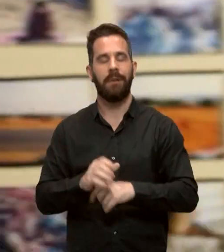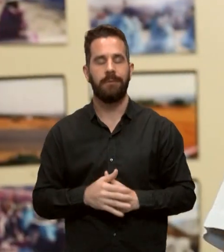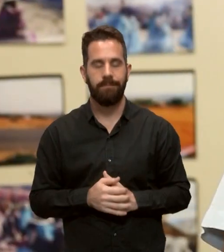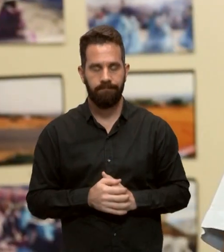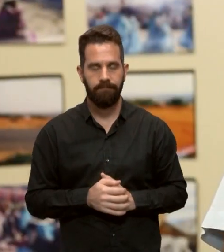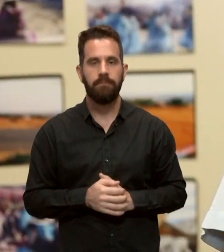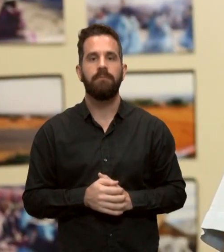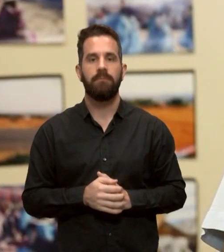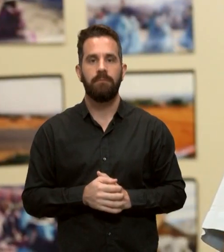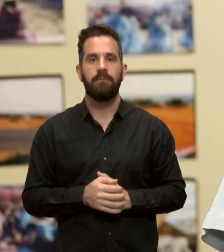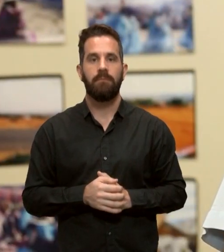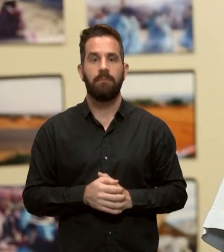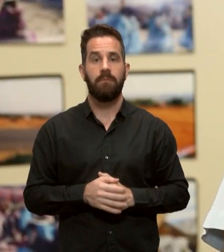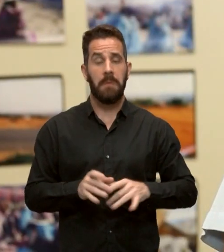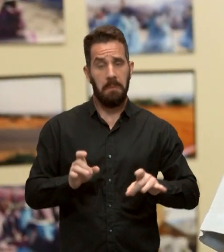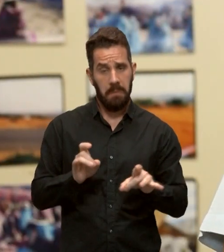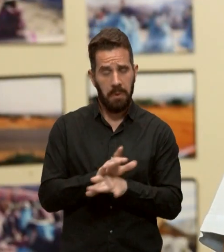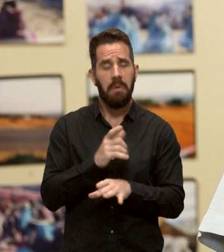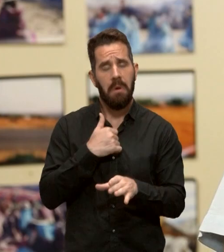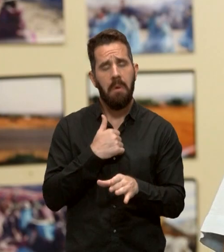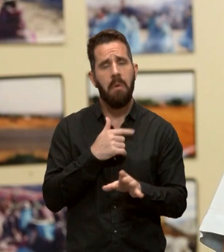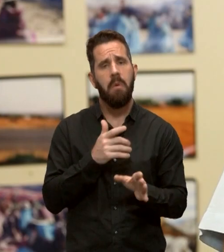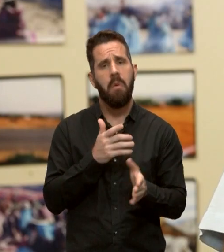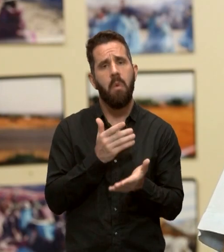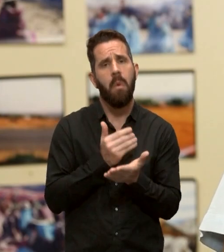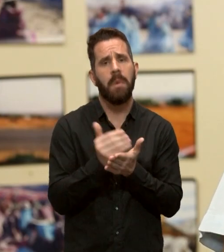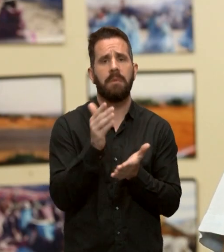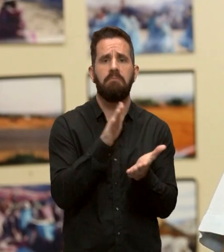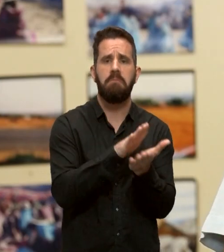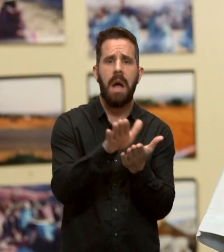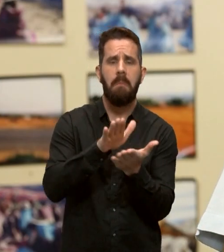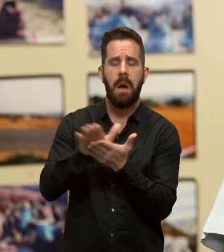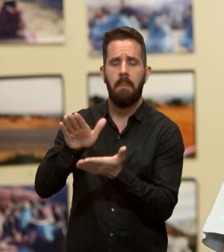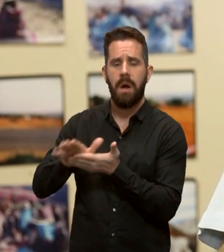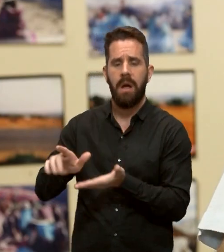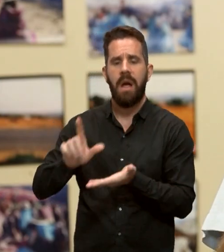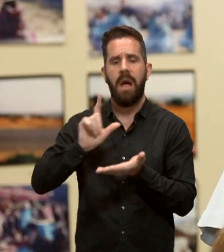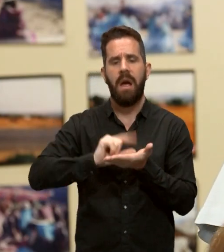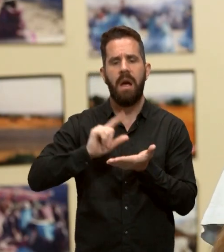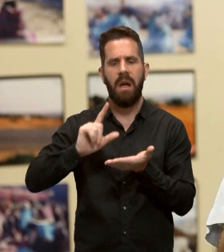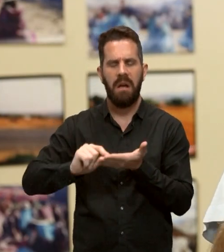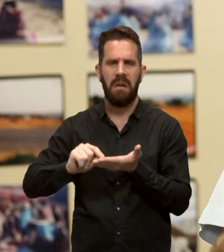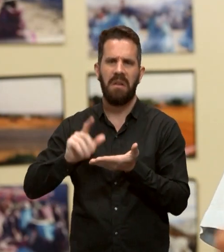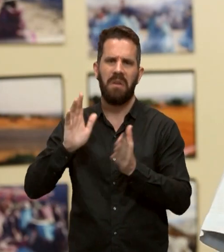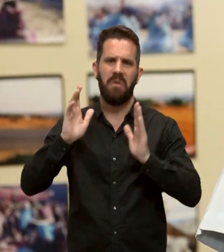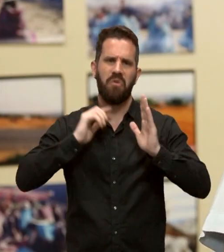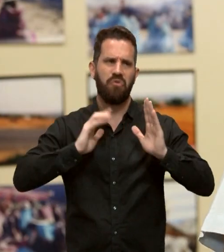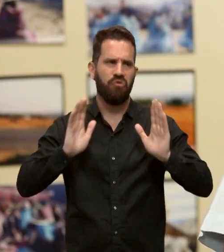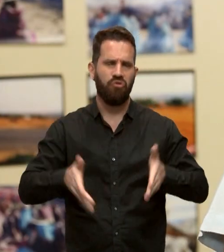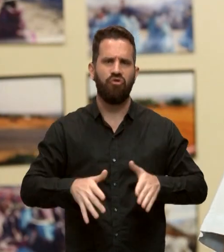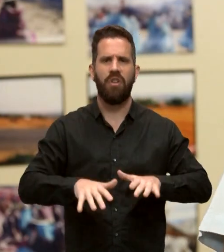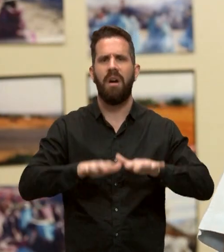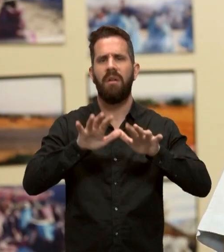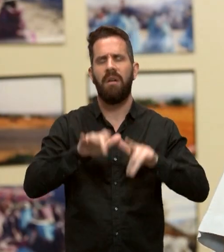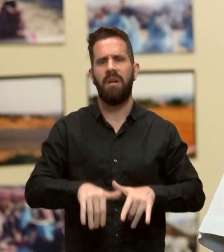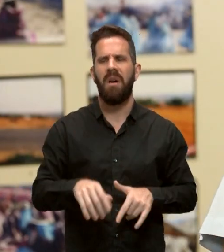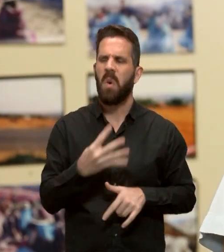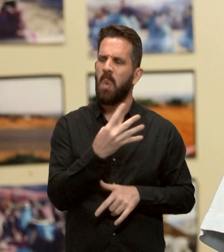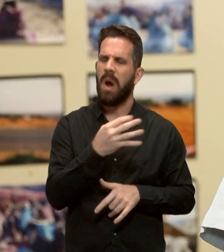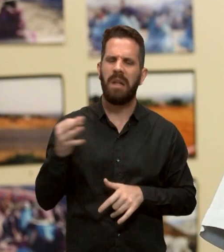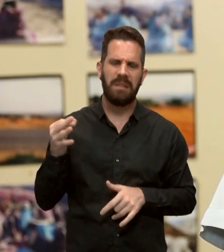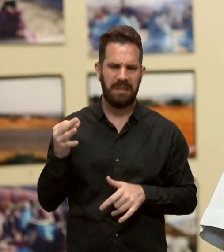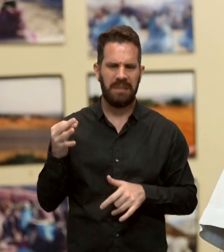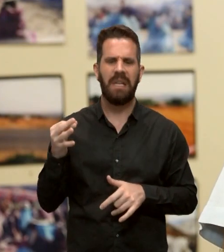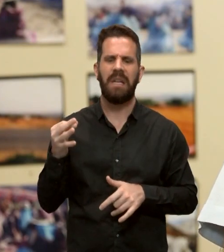Depois eu comecei a publicar uma série de artigos, eu escrevi quase 400 artigos em jornal, somente no